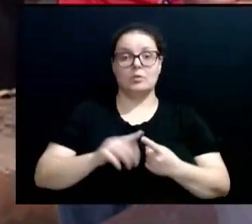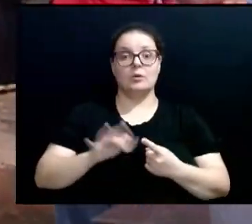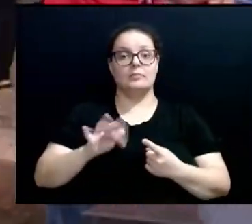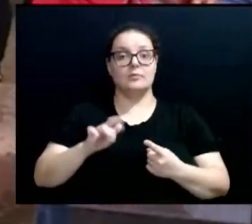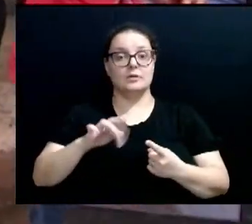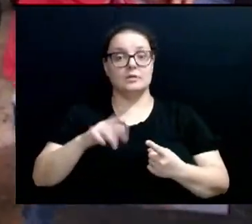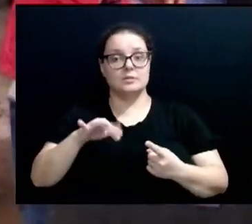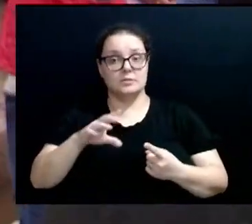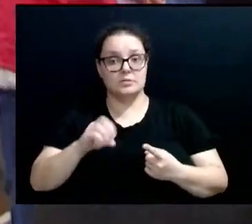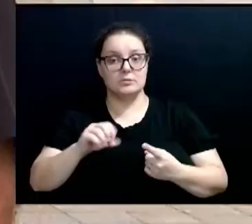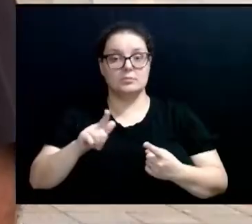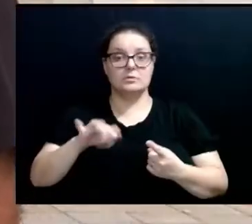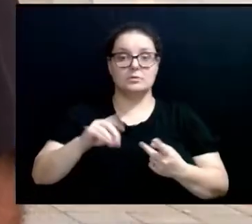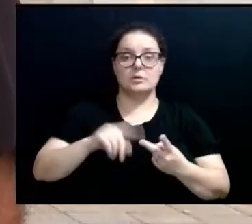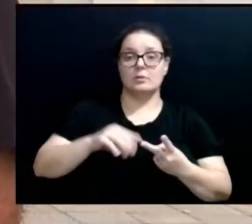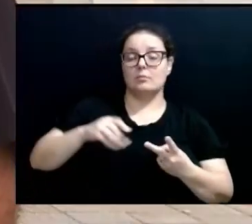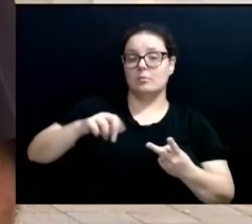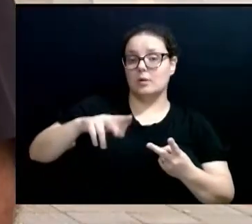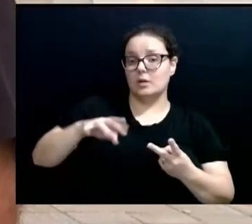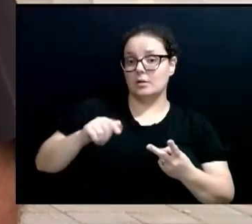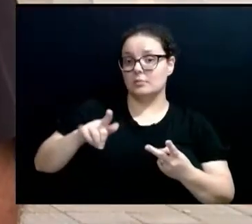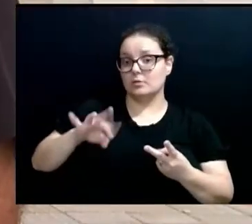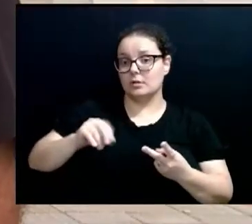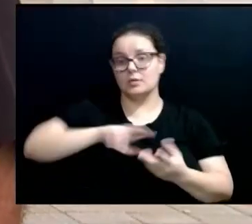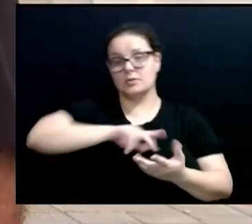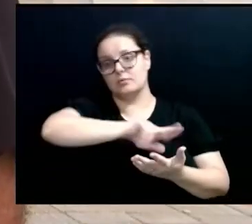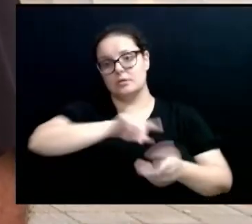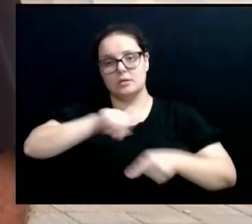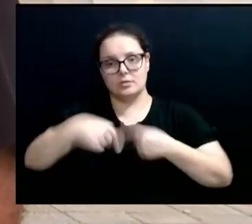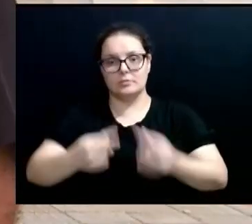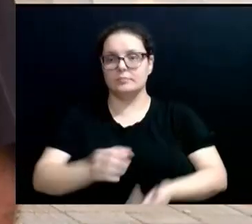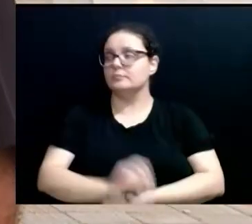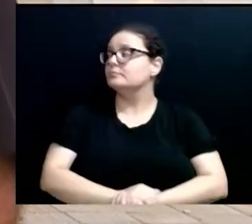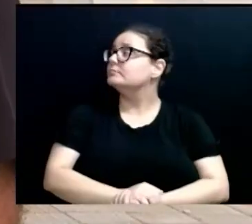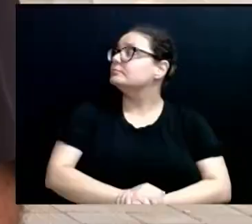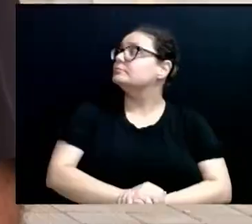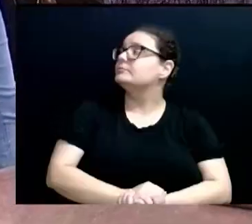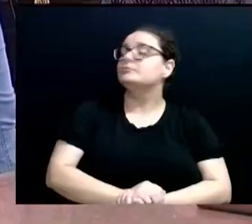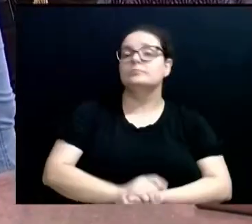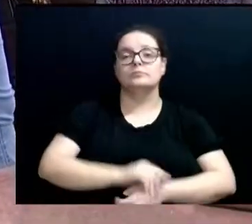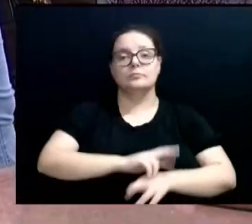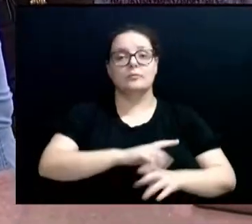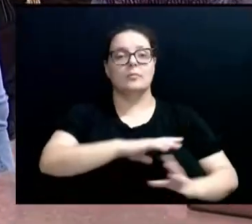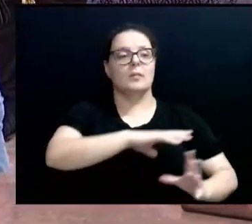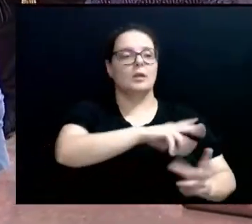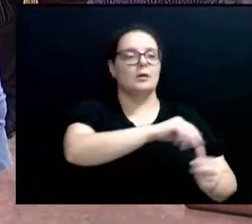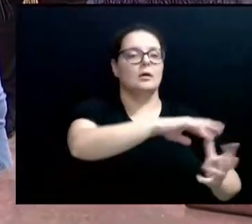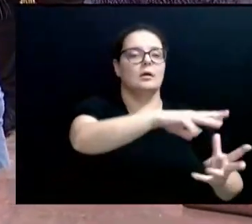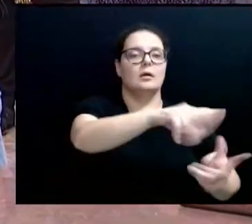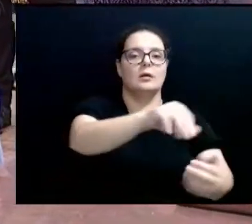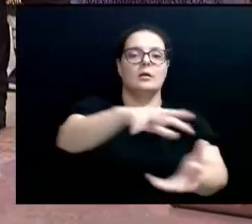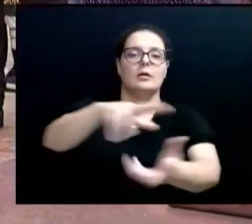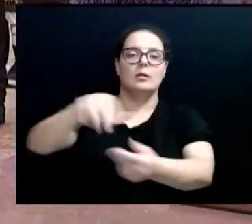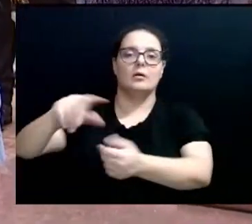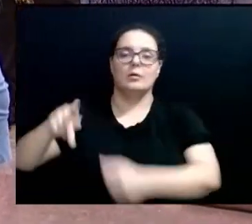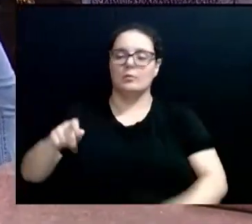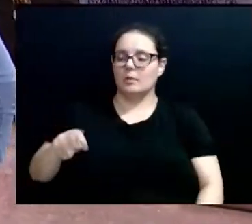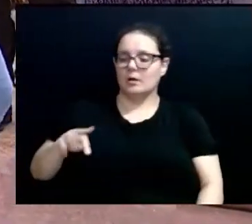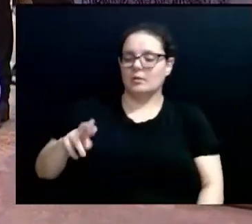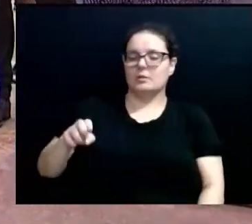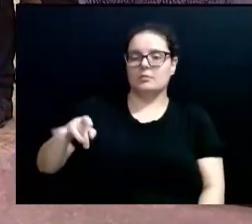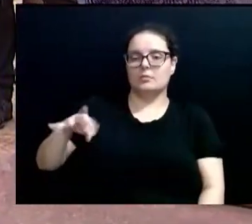Mário Gatti, entre outros. A gente vai transitar por vários universos, desde o patrimonial, artístico,